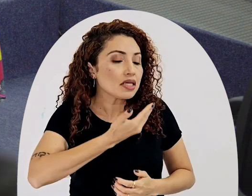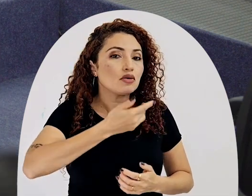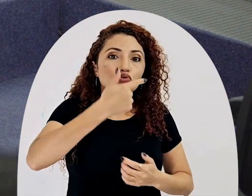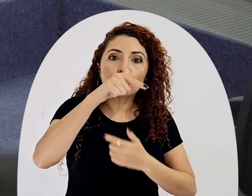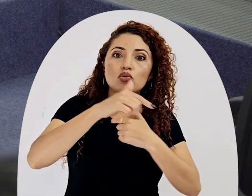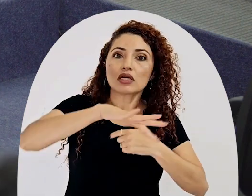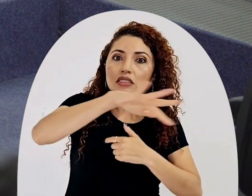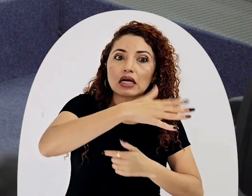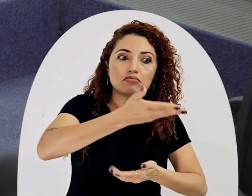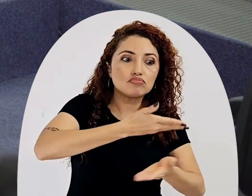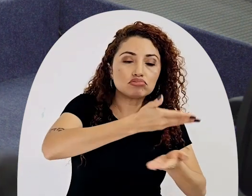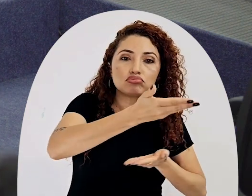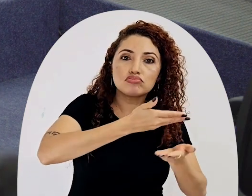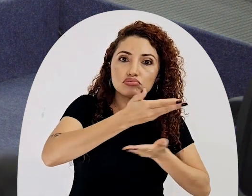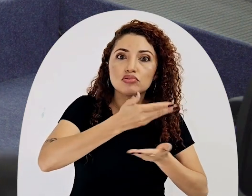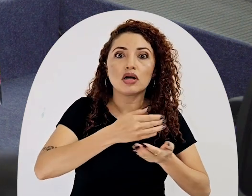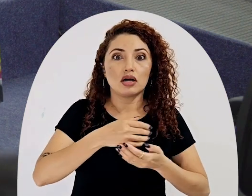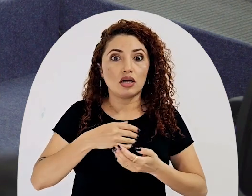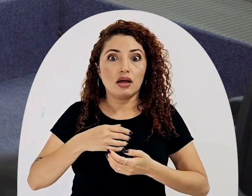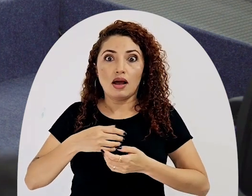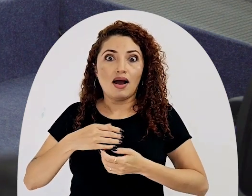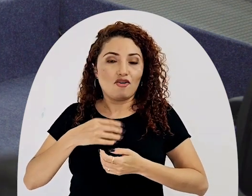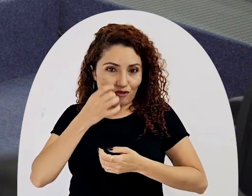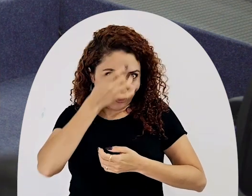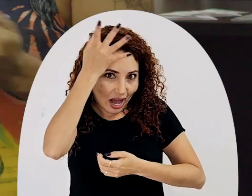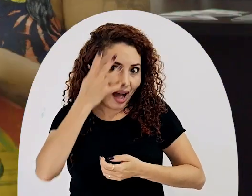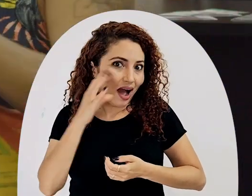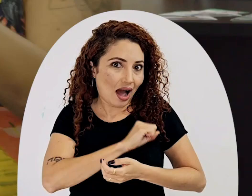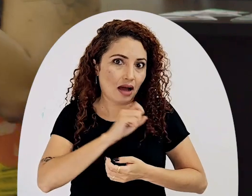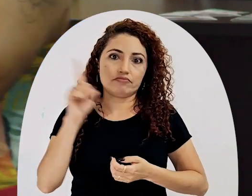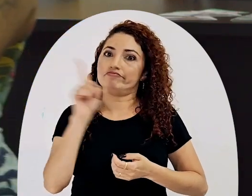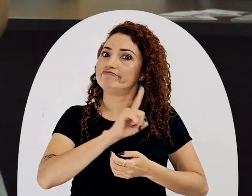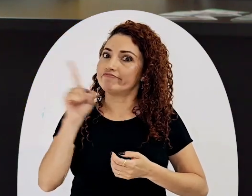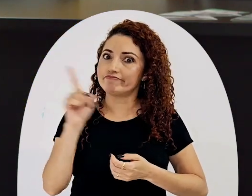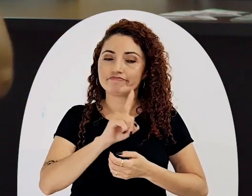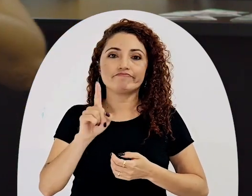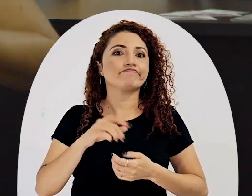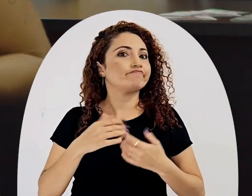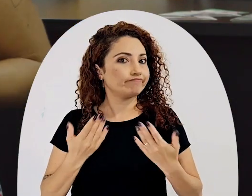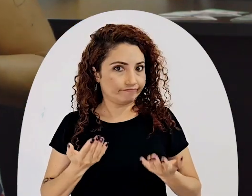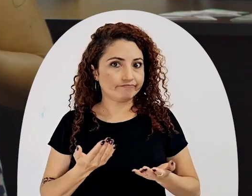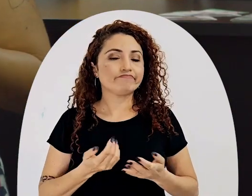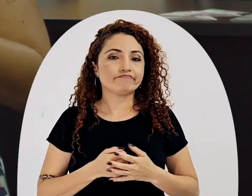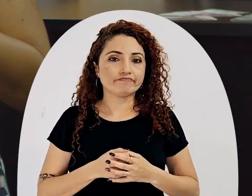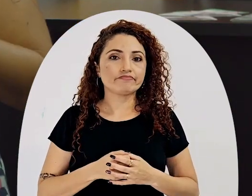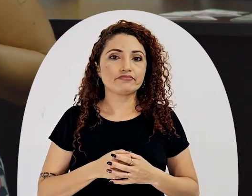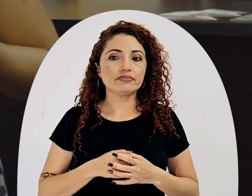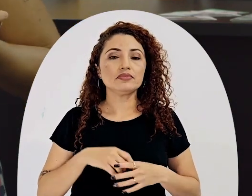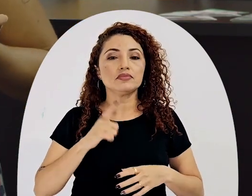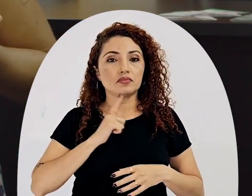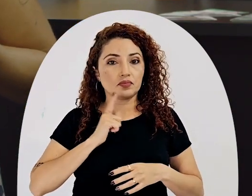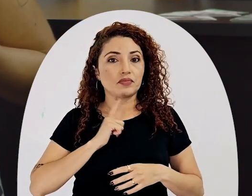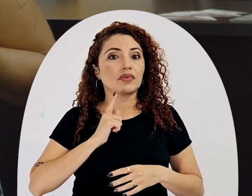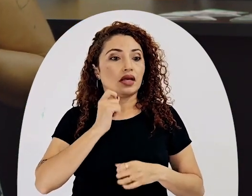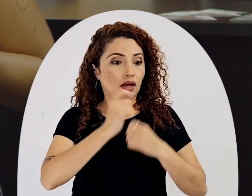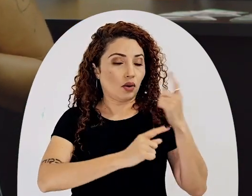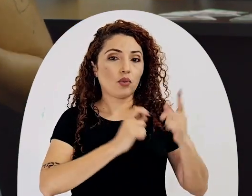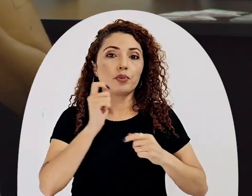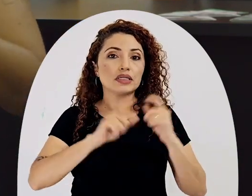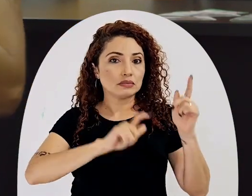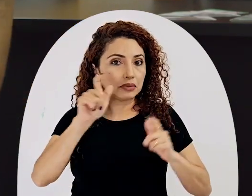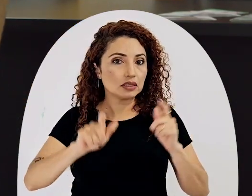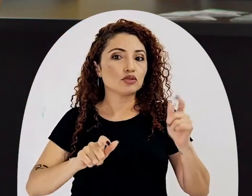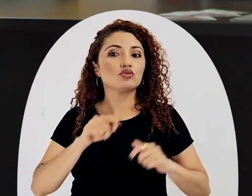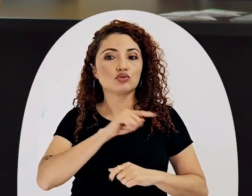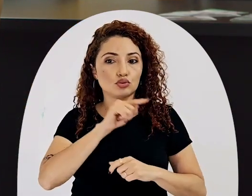outros setores, porque isso também para mim levou um tempo. Nem toda pessoa, em sua maioria, também tem uma educação financeira para tal,